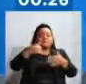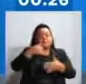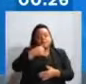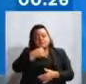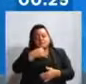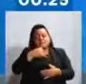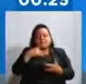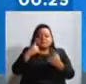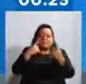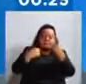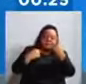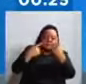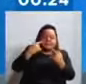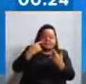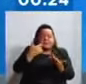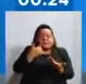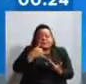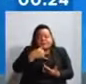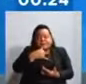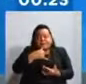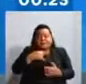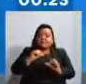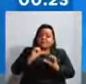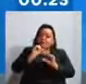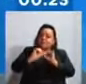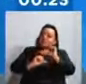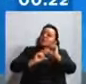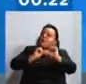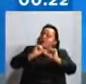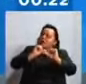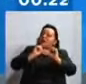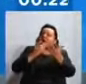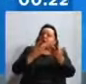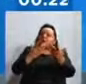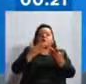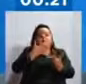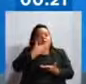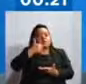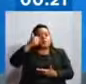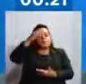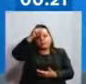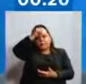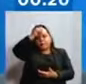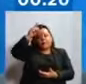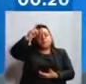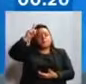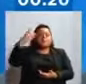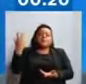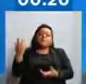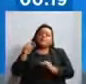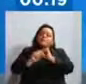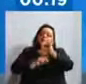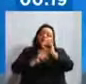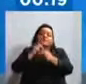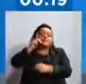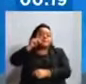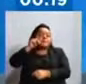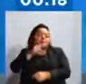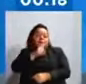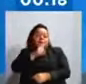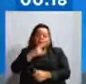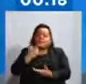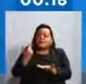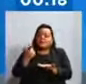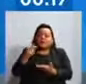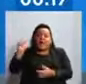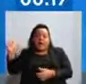choro e lamento. Vamos mudar isso, nós vamos transformar Porto Velho, porque nós não temos compromisso, nós não somos aliados de